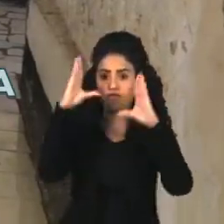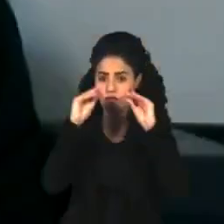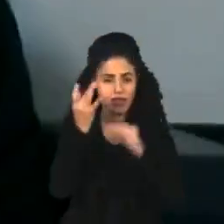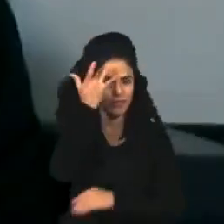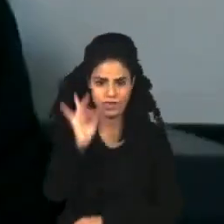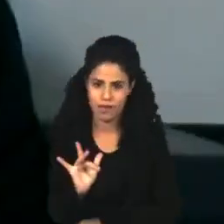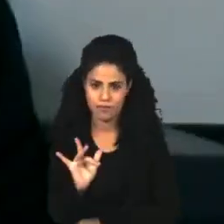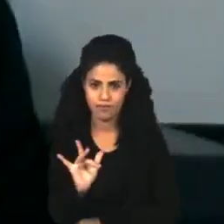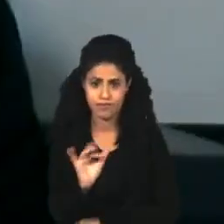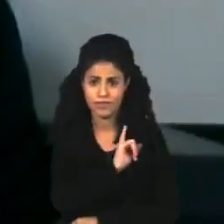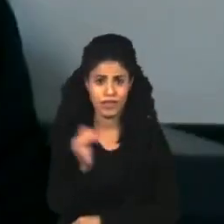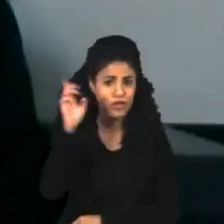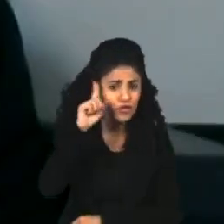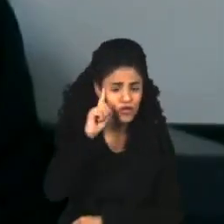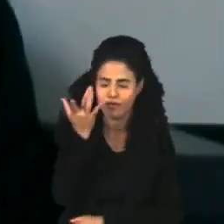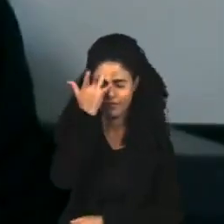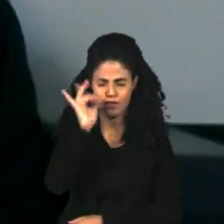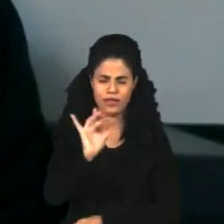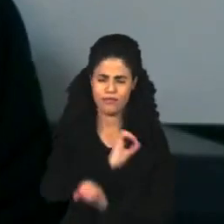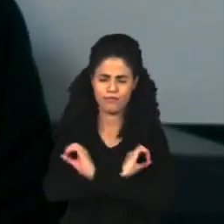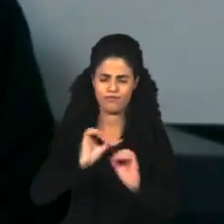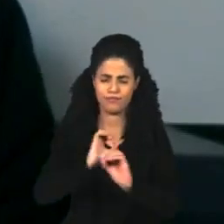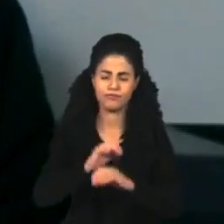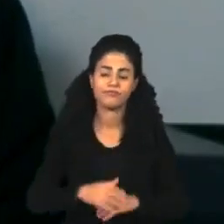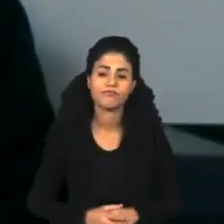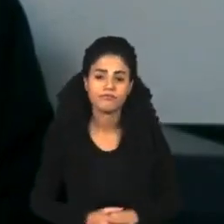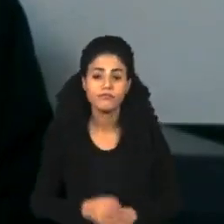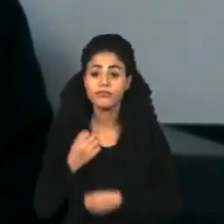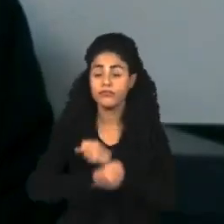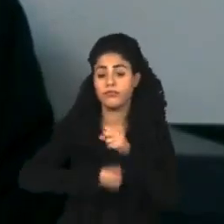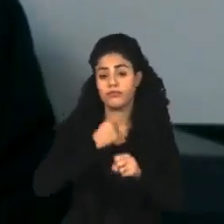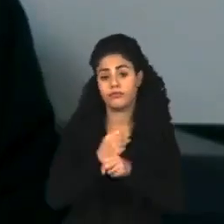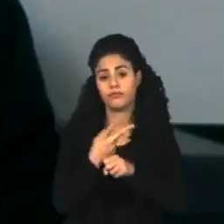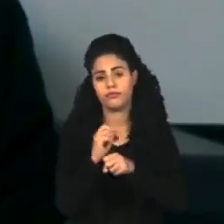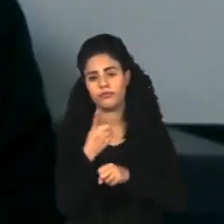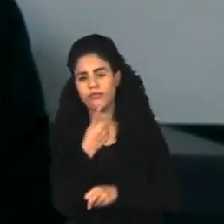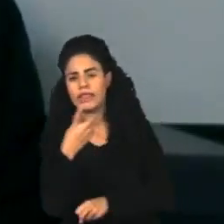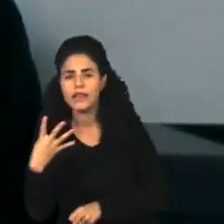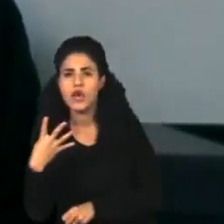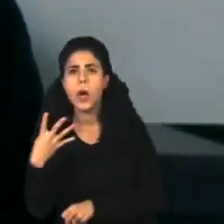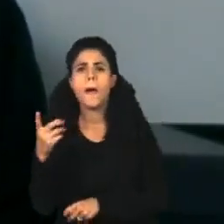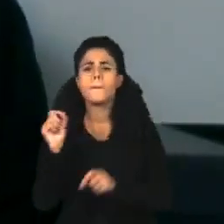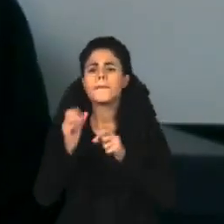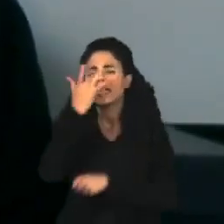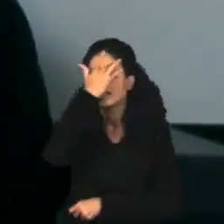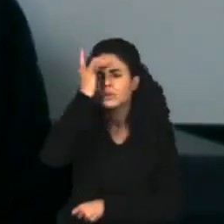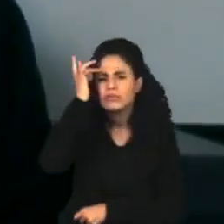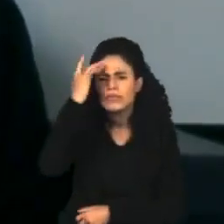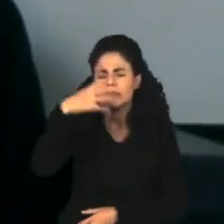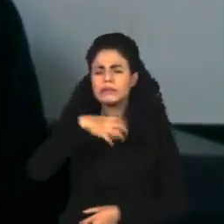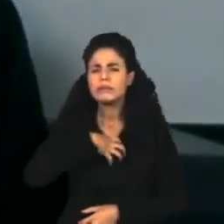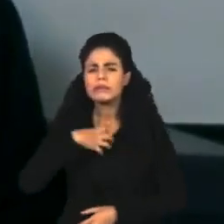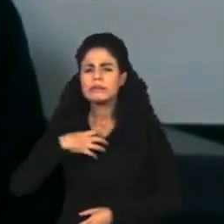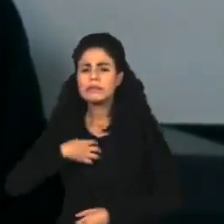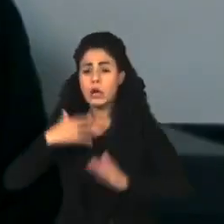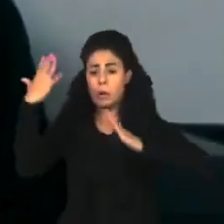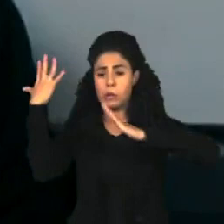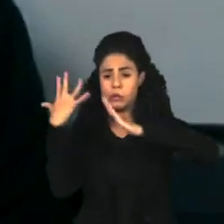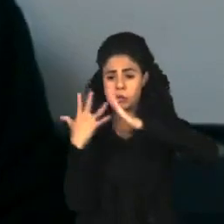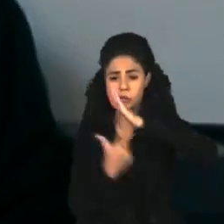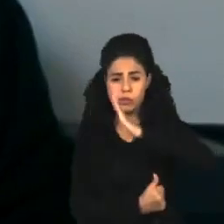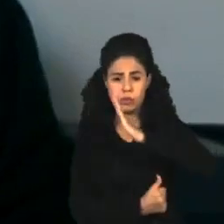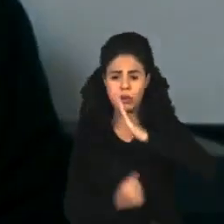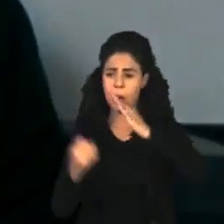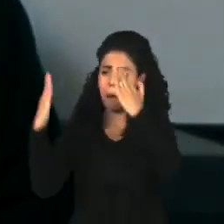dias. Passamos a assistir, depois de 2014, uma migração muito grande de pessoas tentando ir para a Europa e para as